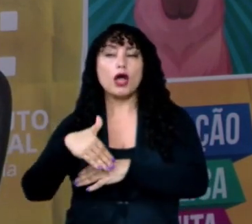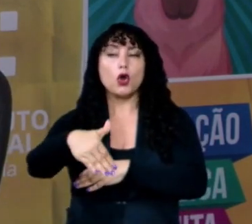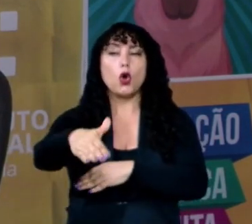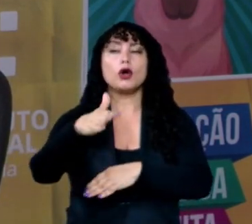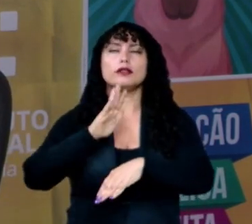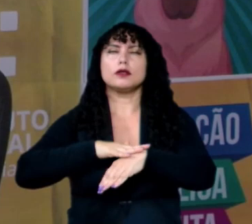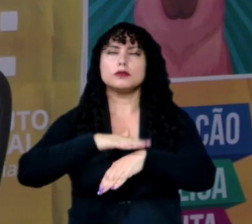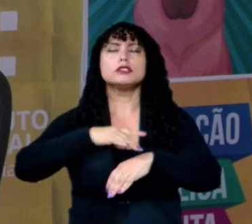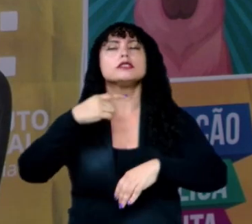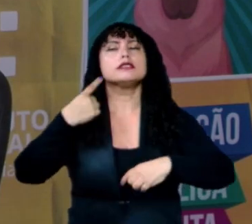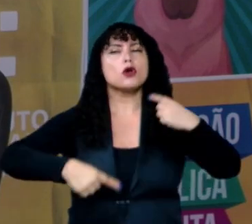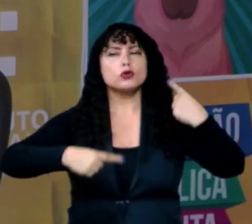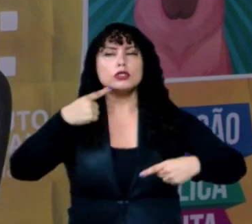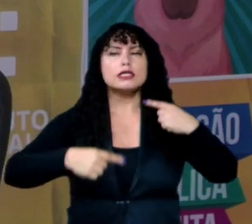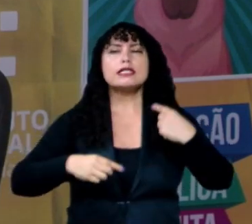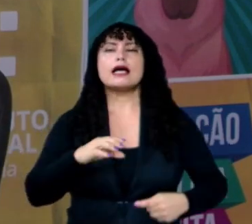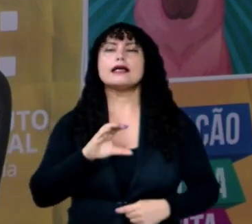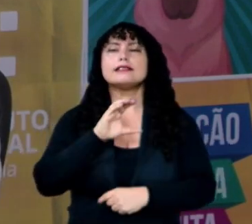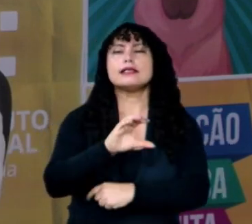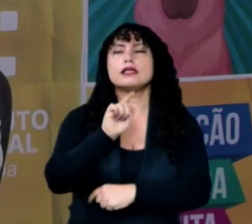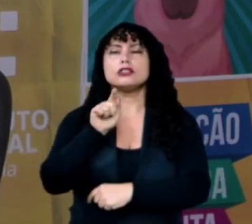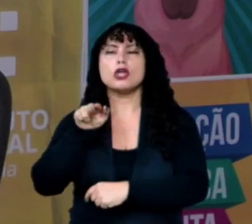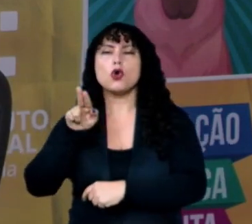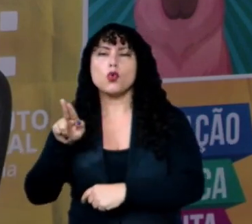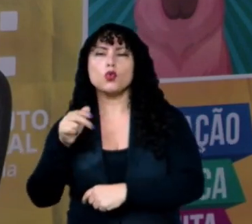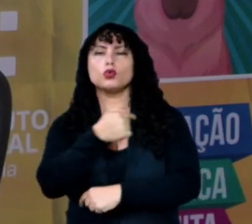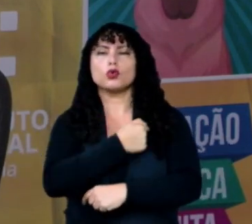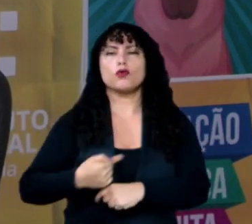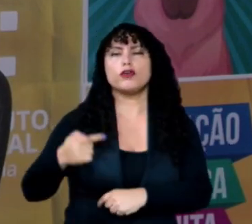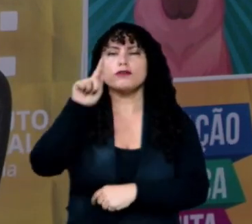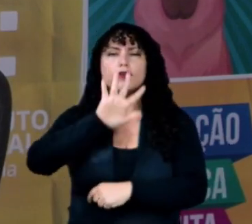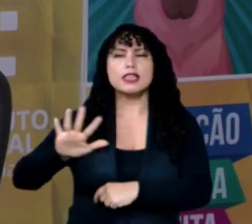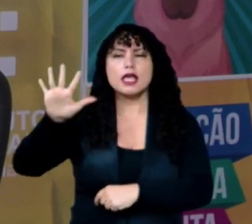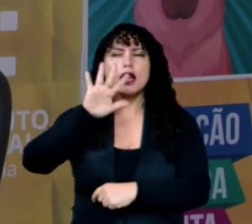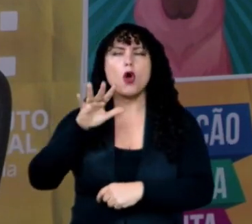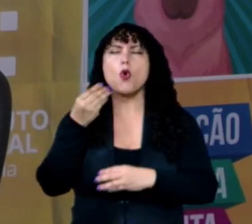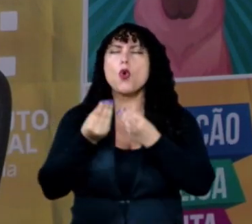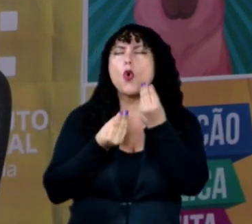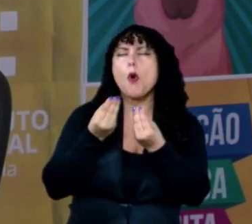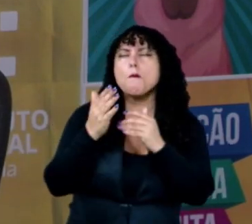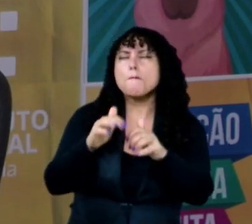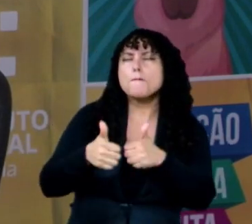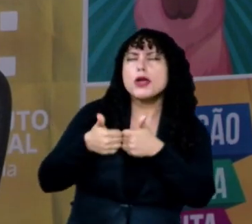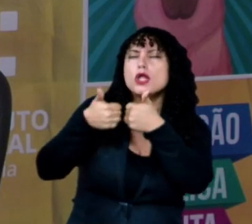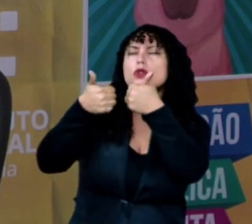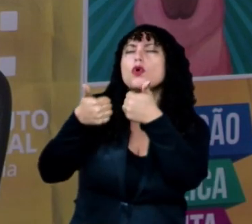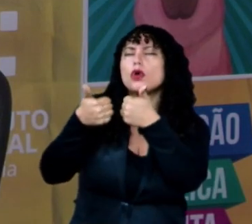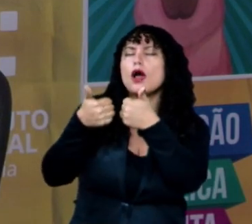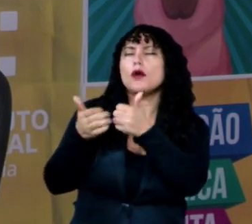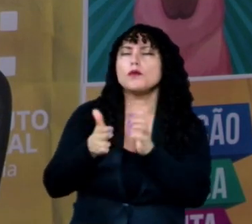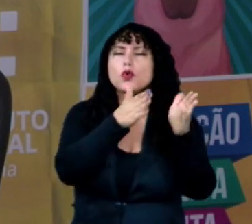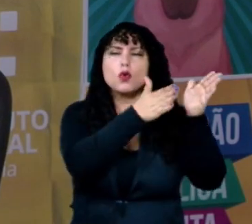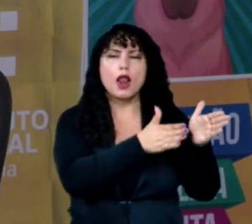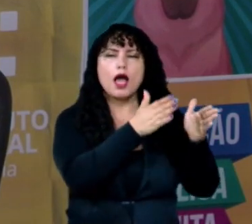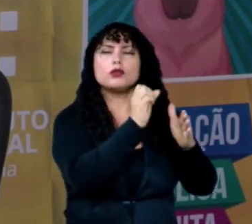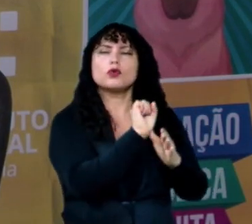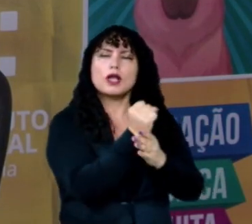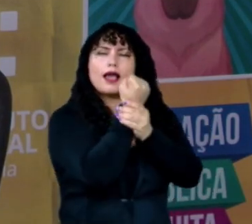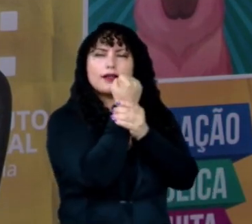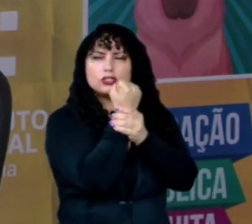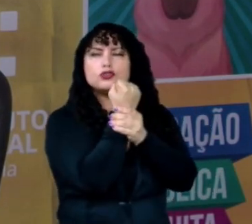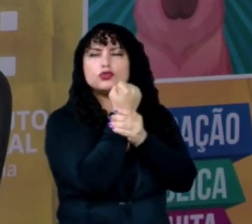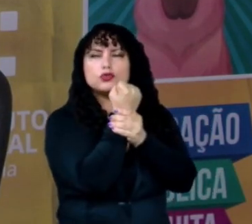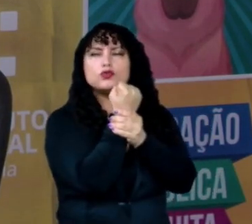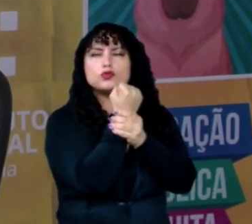gente está discutindo na CGU, no governo federal como um todo, como a gente aprimora isso, para que a gente, de um lado, continue garantindo